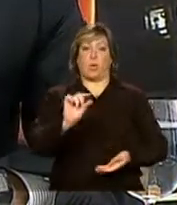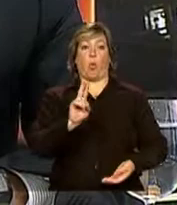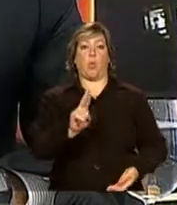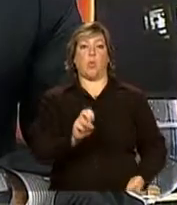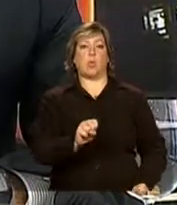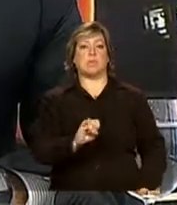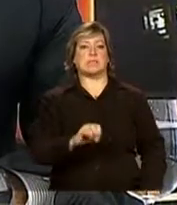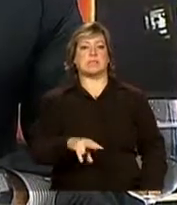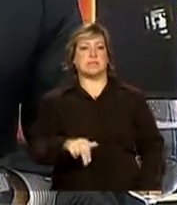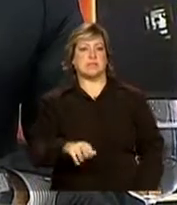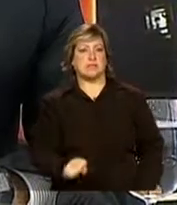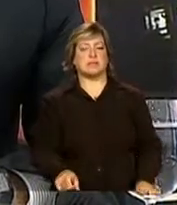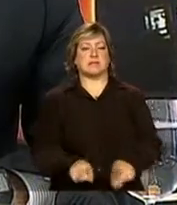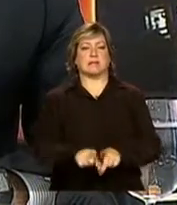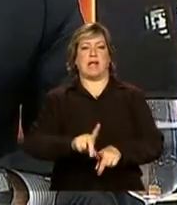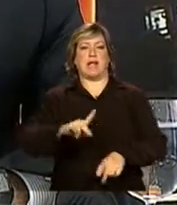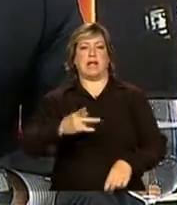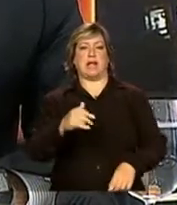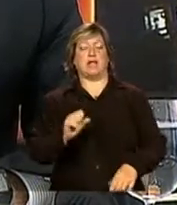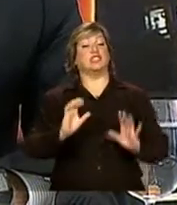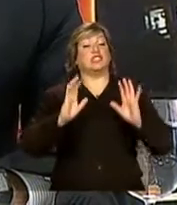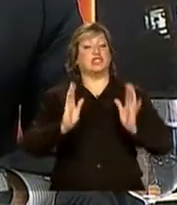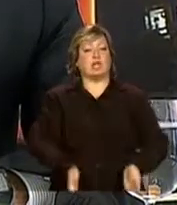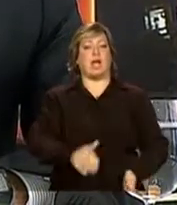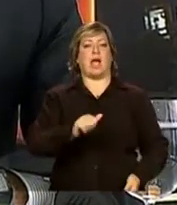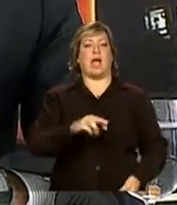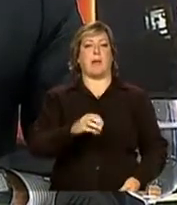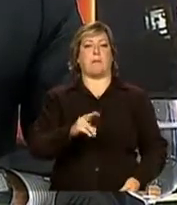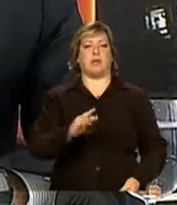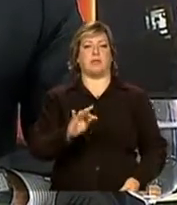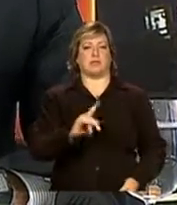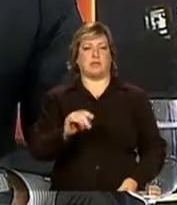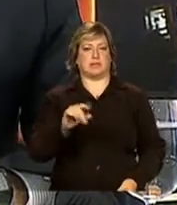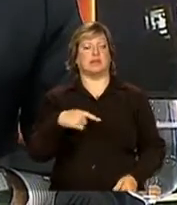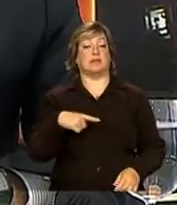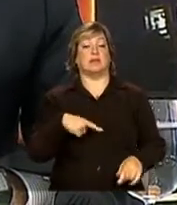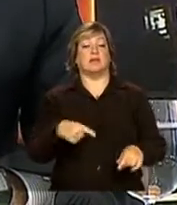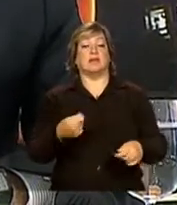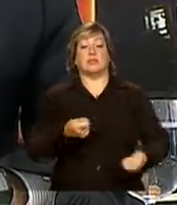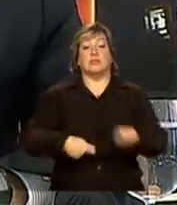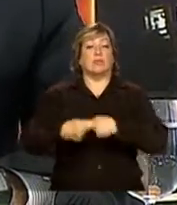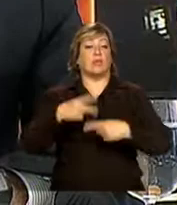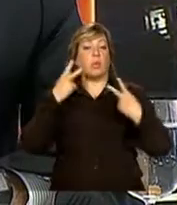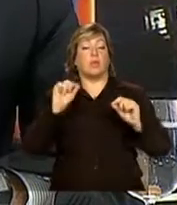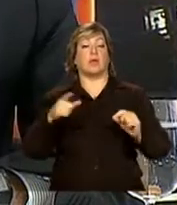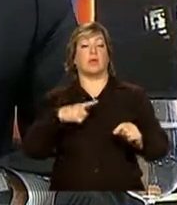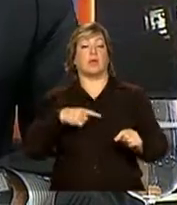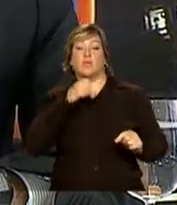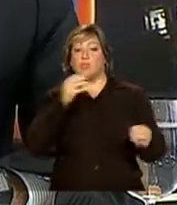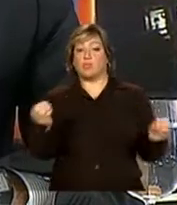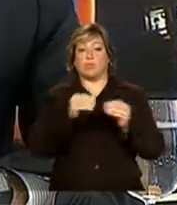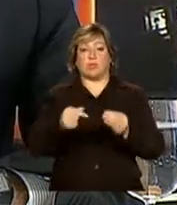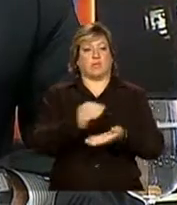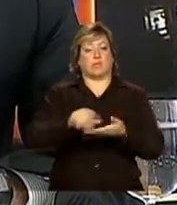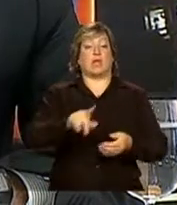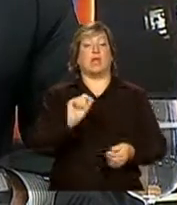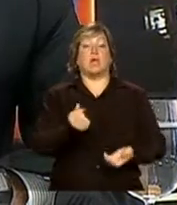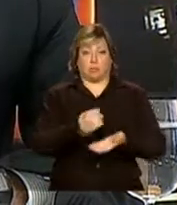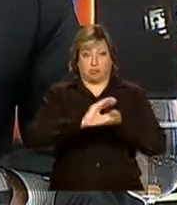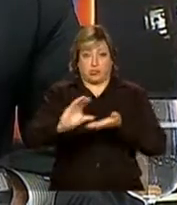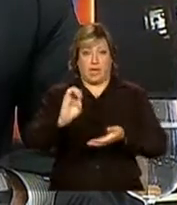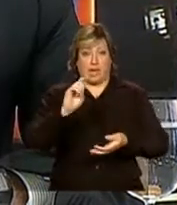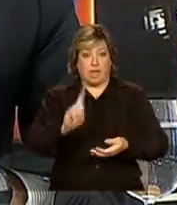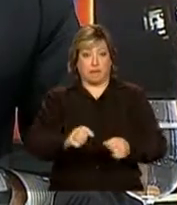usinas e linhas já amortizadas, que têm o seu fluxo normal de operação e não cabe investimento nelas. Os investimentos que se dão é na expansão,